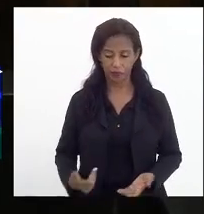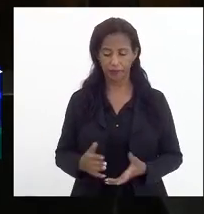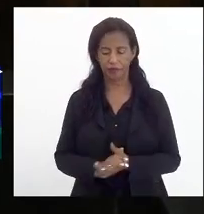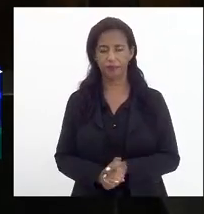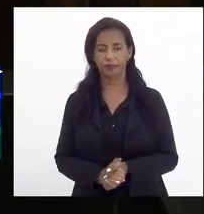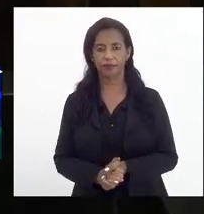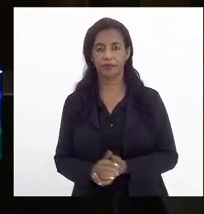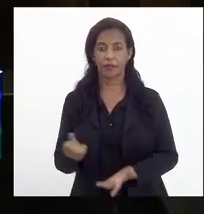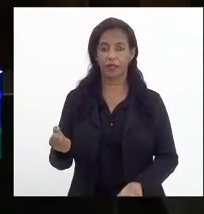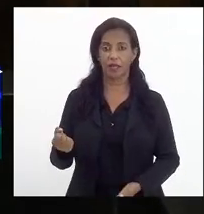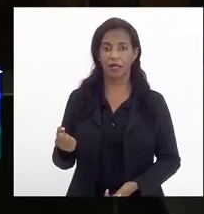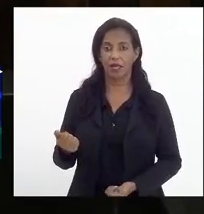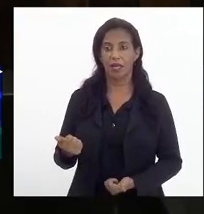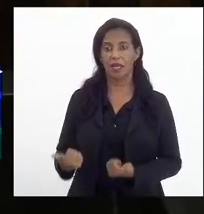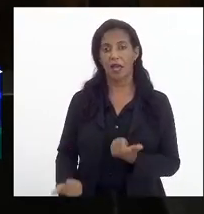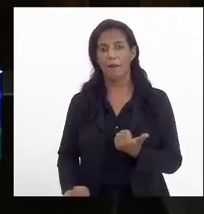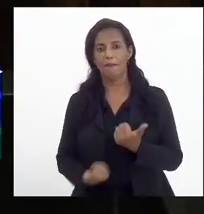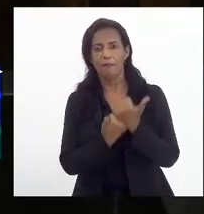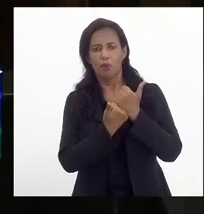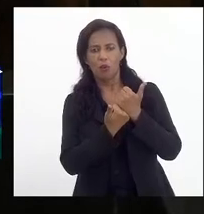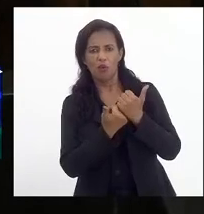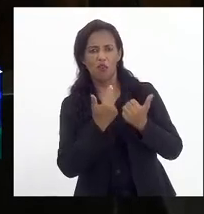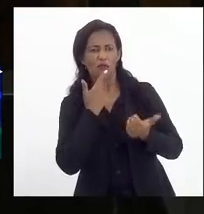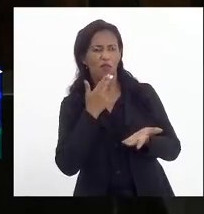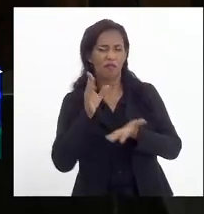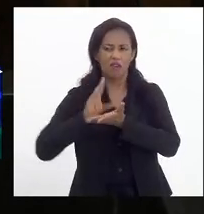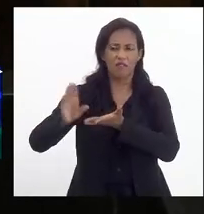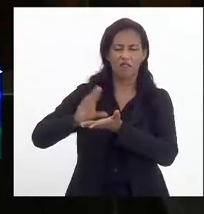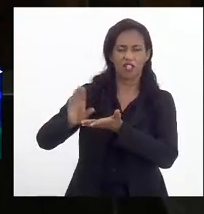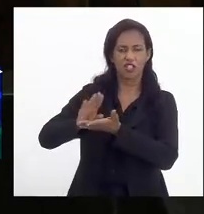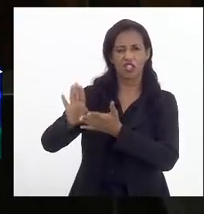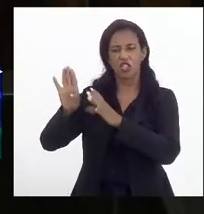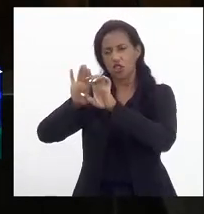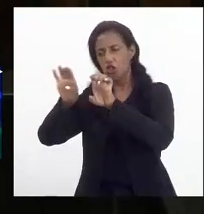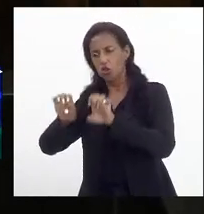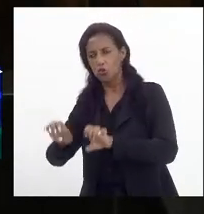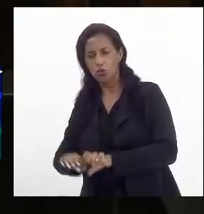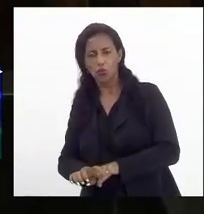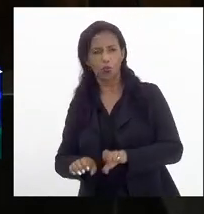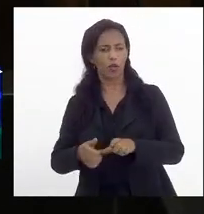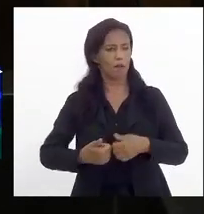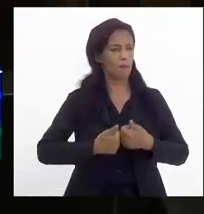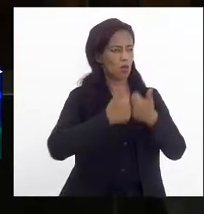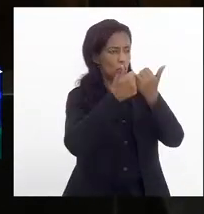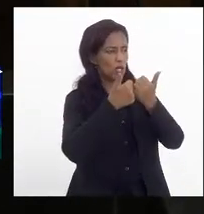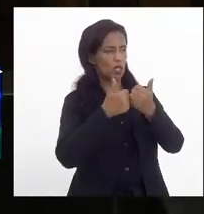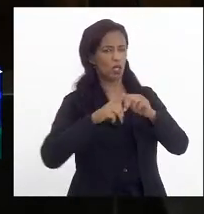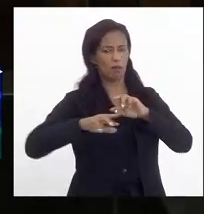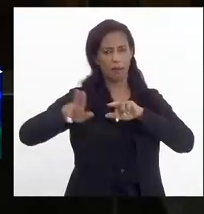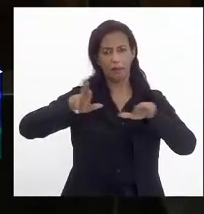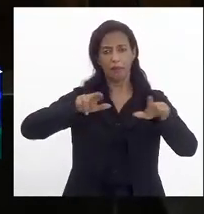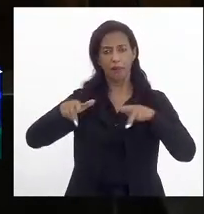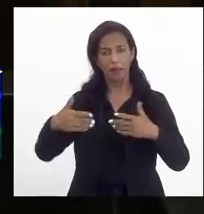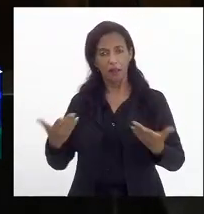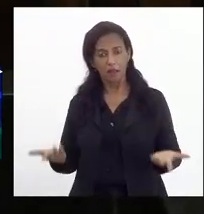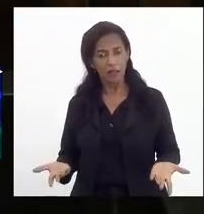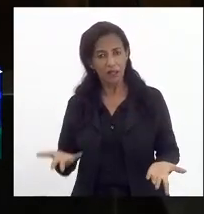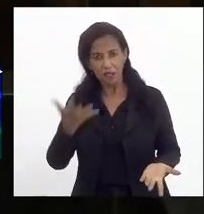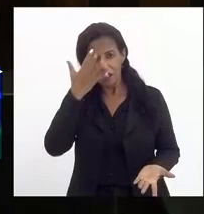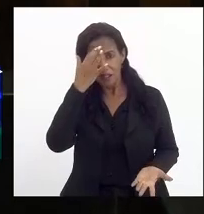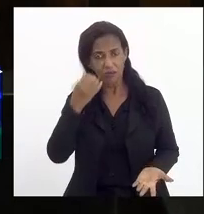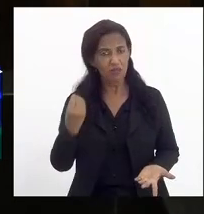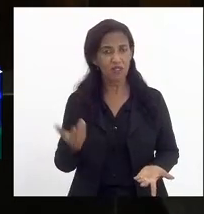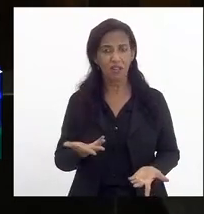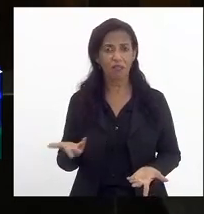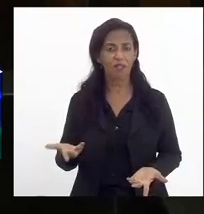e em apoios que investir em infraestrutura e melhorias é de certa investir em que quem não sabe